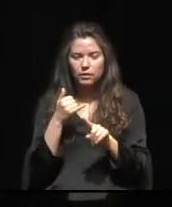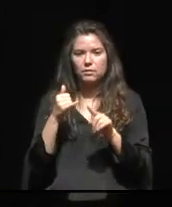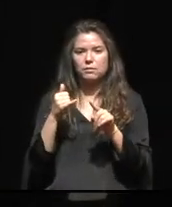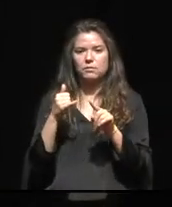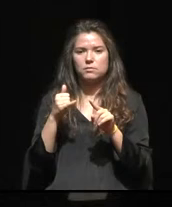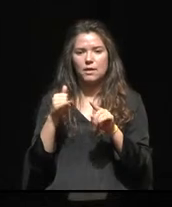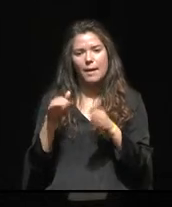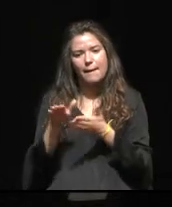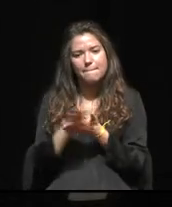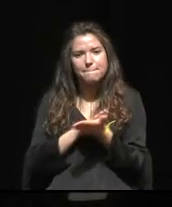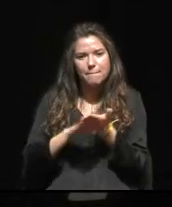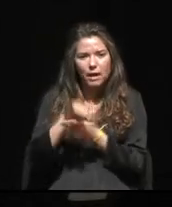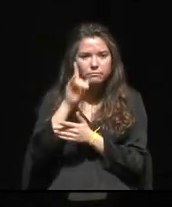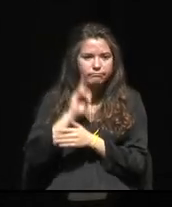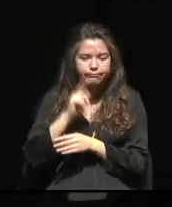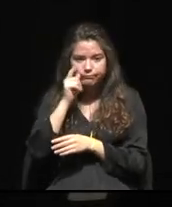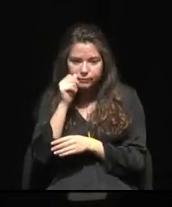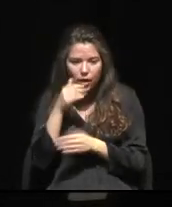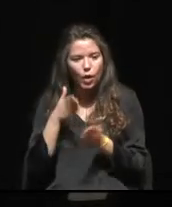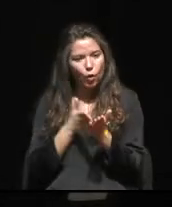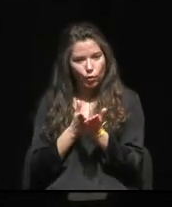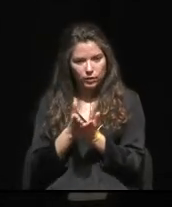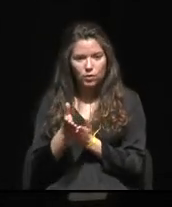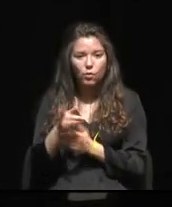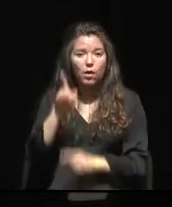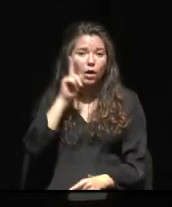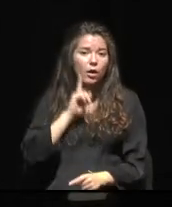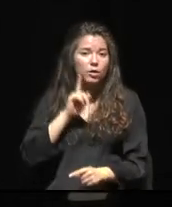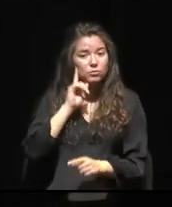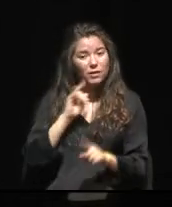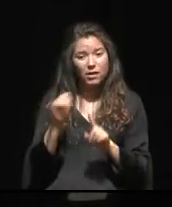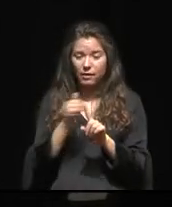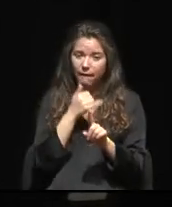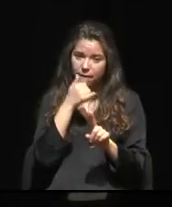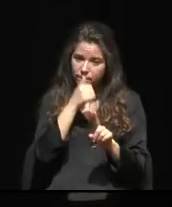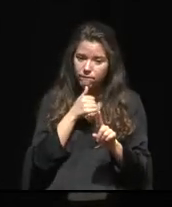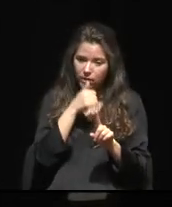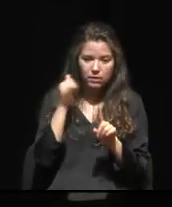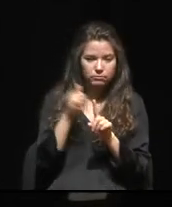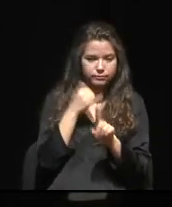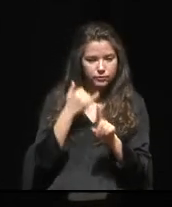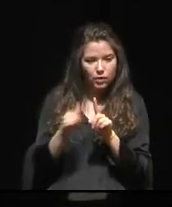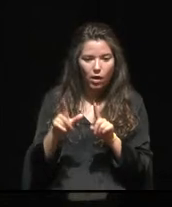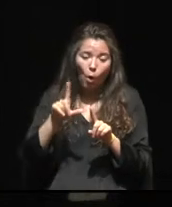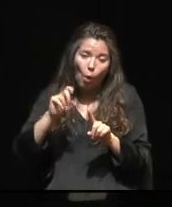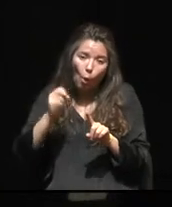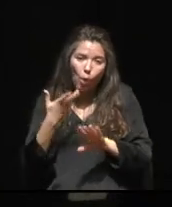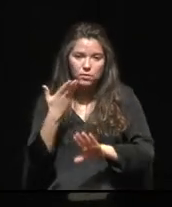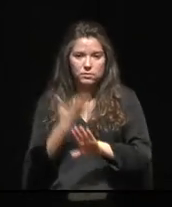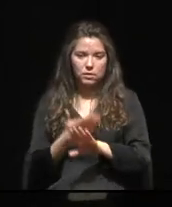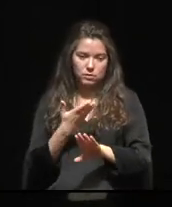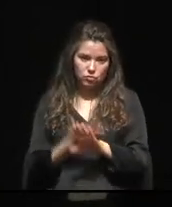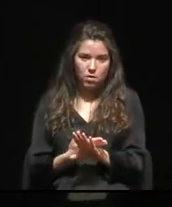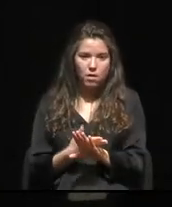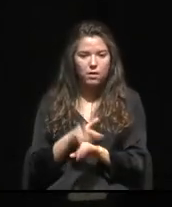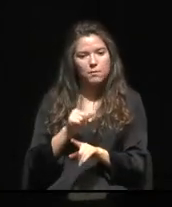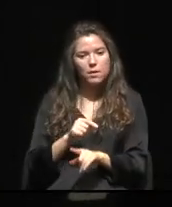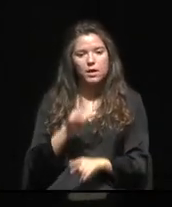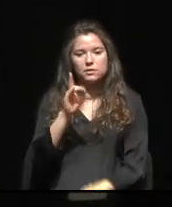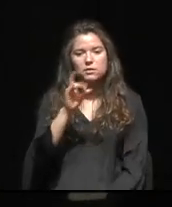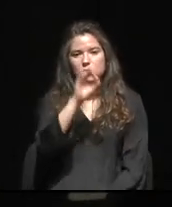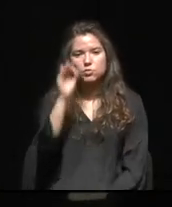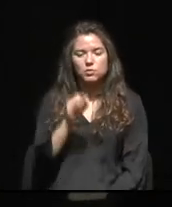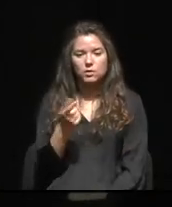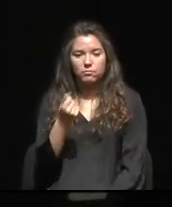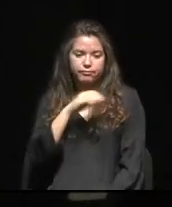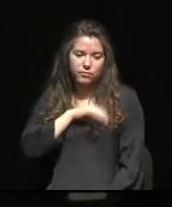baseados no género continuam a existir as mulheres continuam a ser vítimas de violência física e osexual a ganhar cerca de 16%